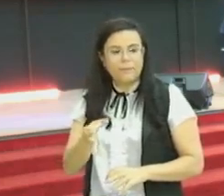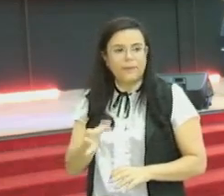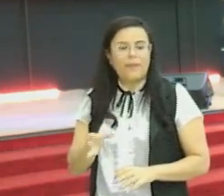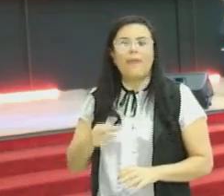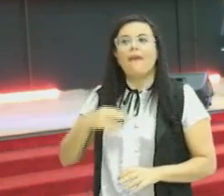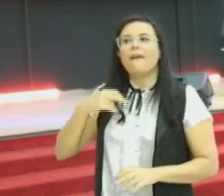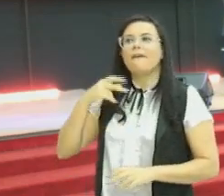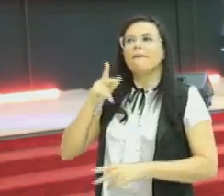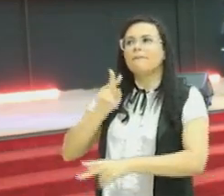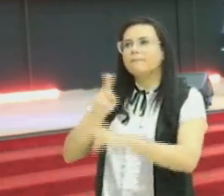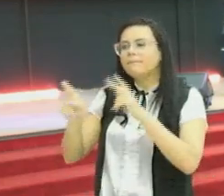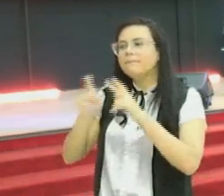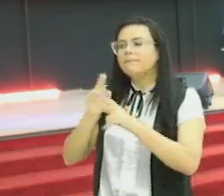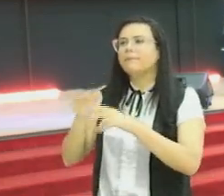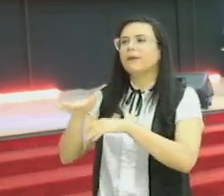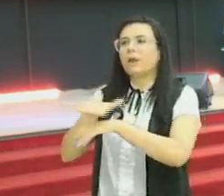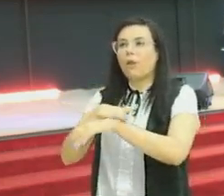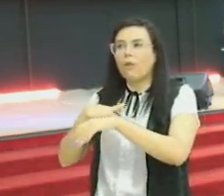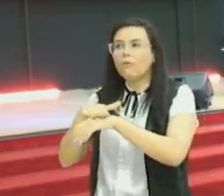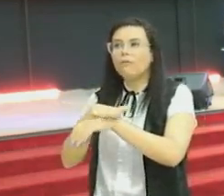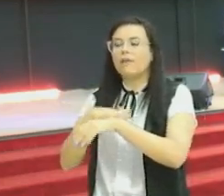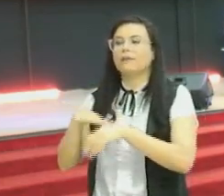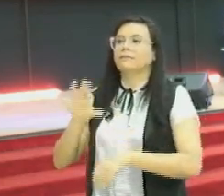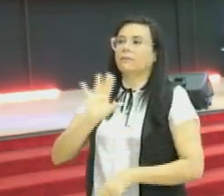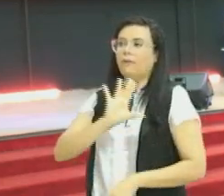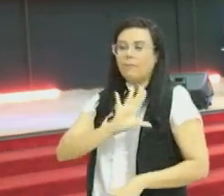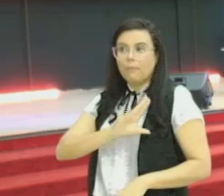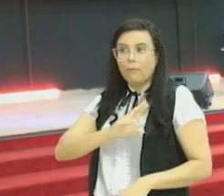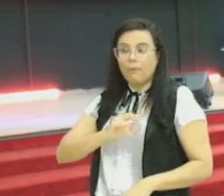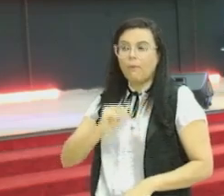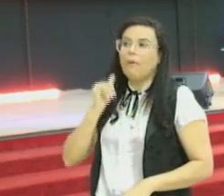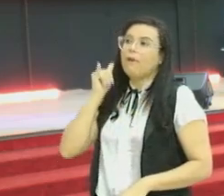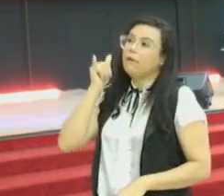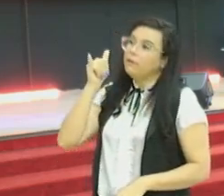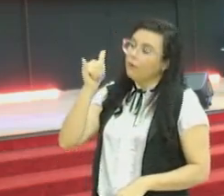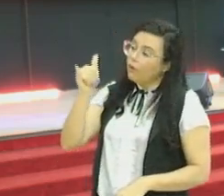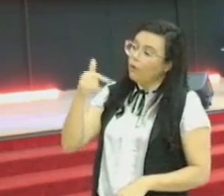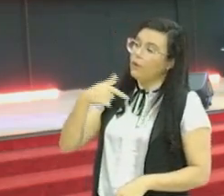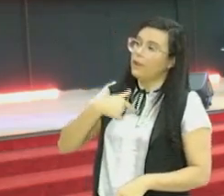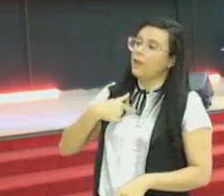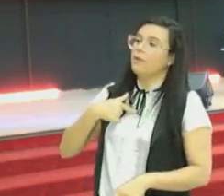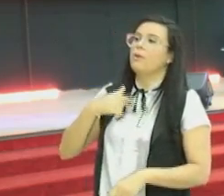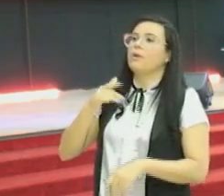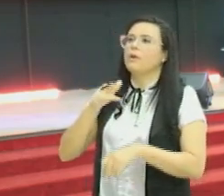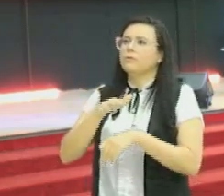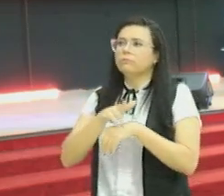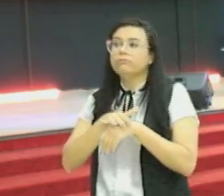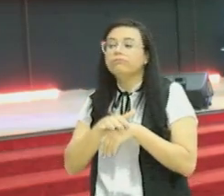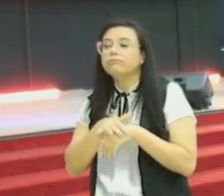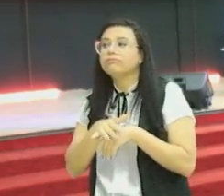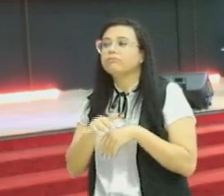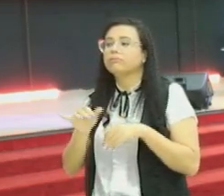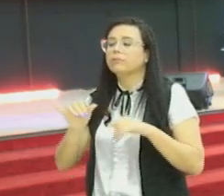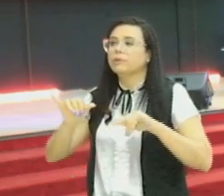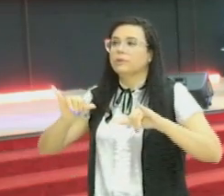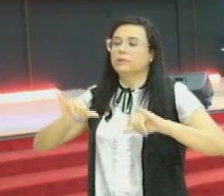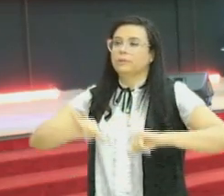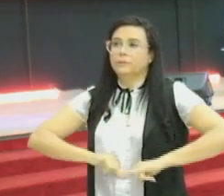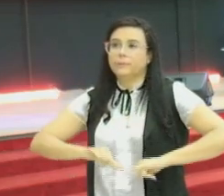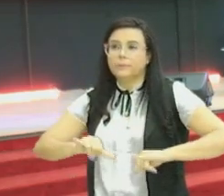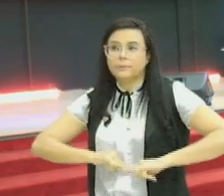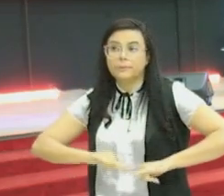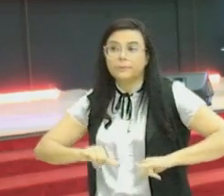Diga para esta pessoa que você está ferido, que você está ferida. Se você quer aprender a